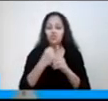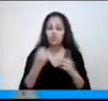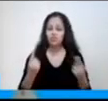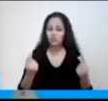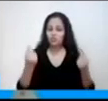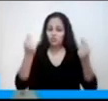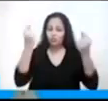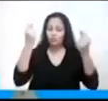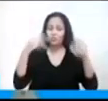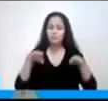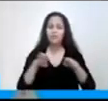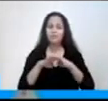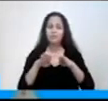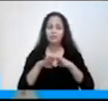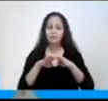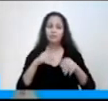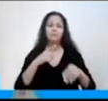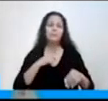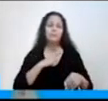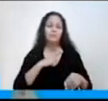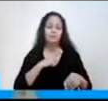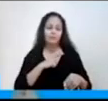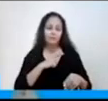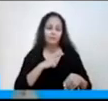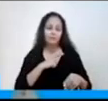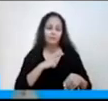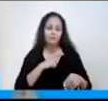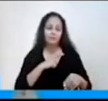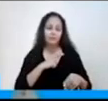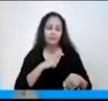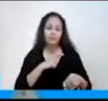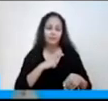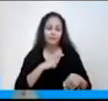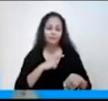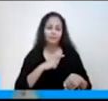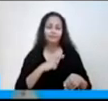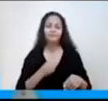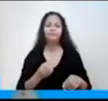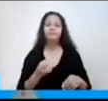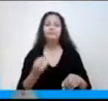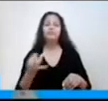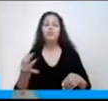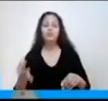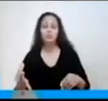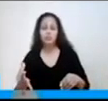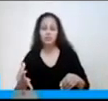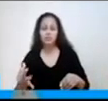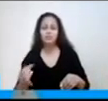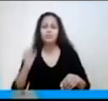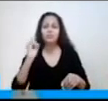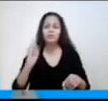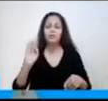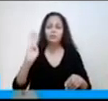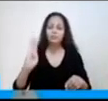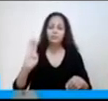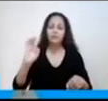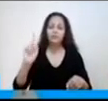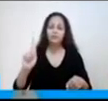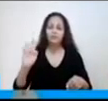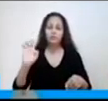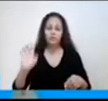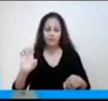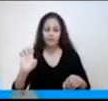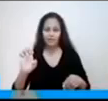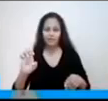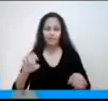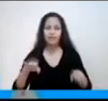socioeconômica também, né? Então, quando se tem o censo do IBGE, né, os dados que o IBGE traz, que é o Instituto Brasileiro de Geografia, quando